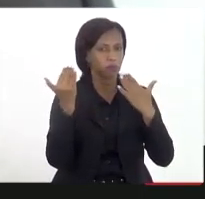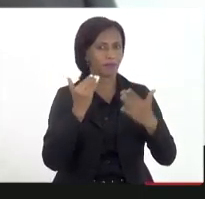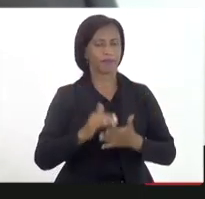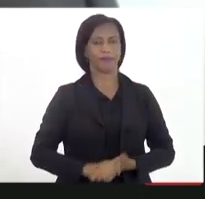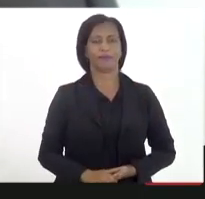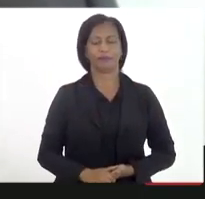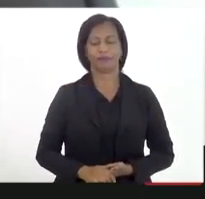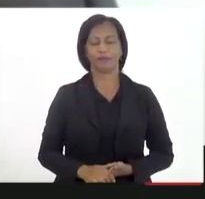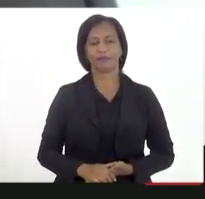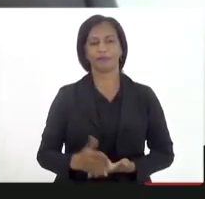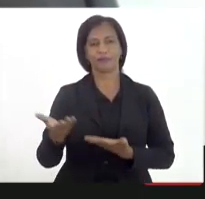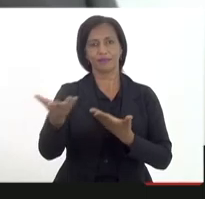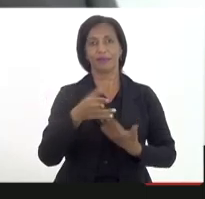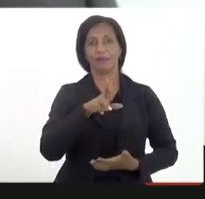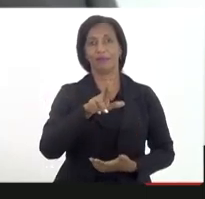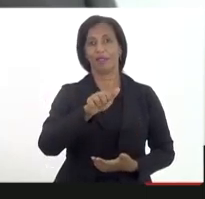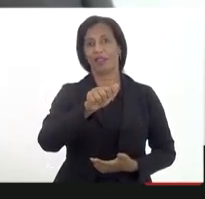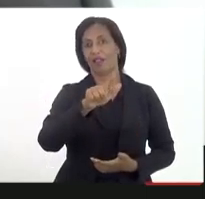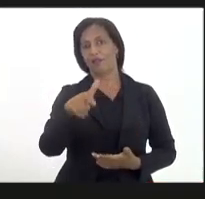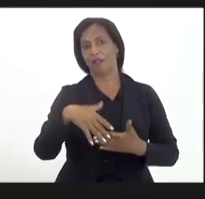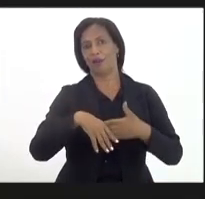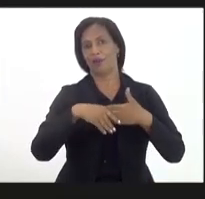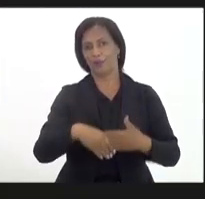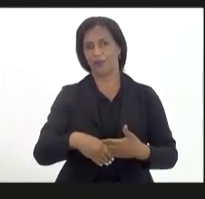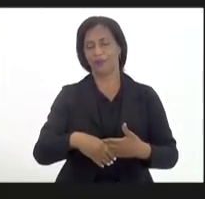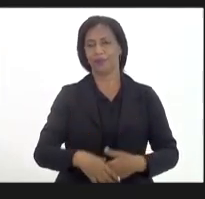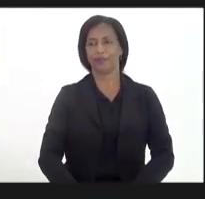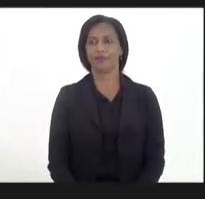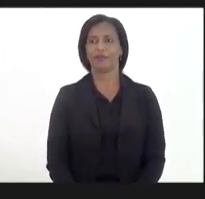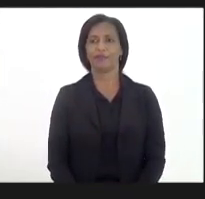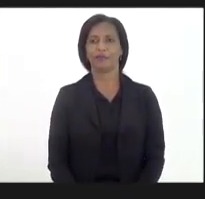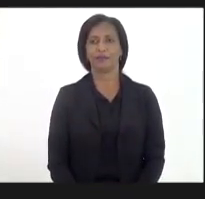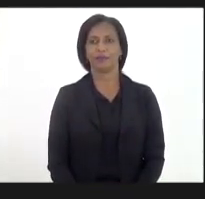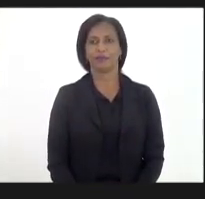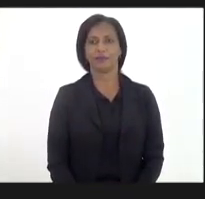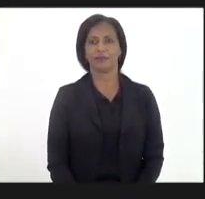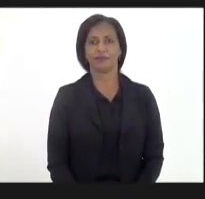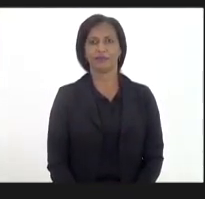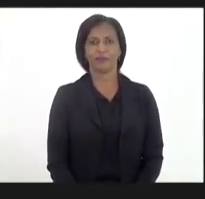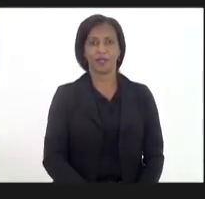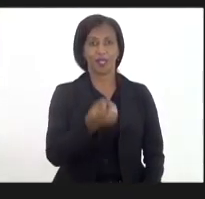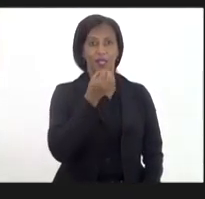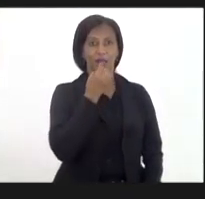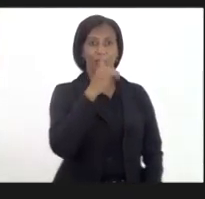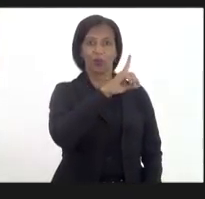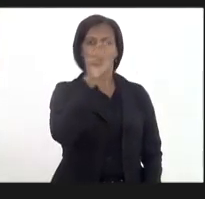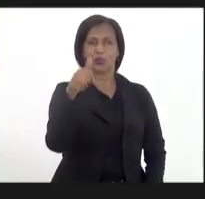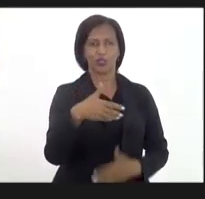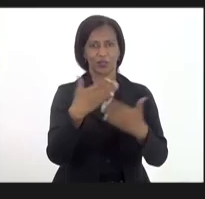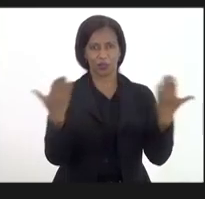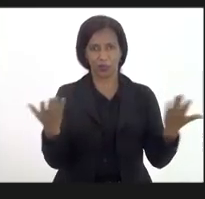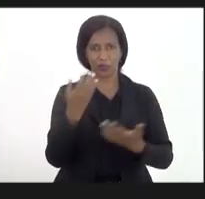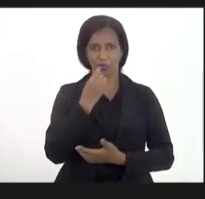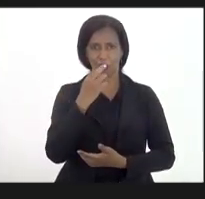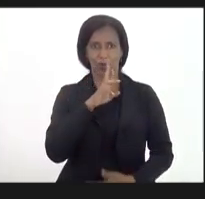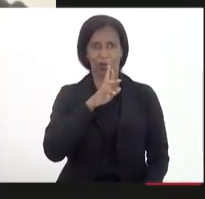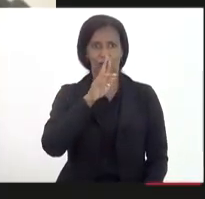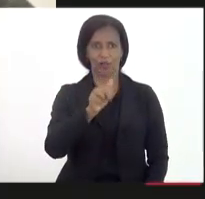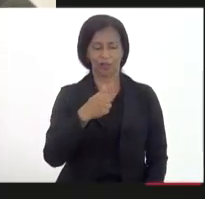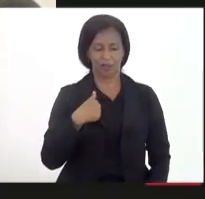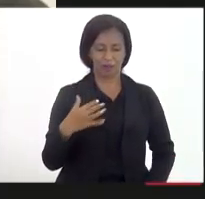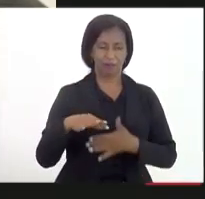qual palavra é o Rafael cumprimentando desejar um bom dia a todos bom dia a deputado Rodrigo Amorim eu